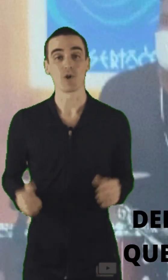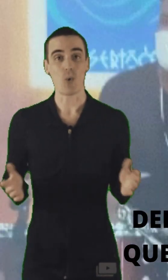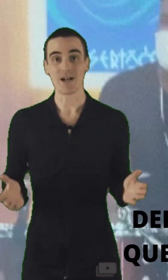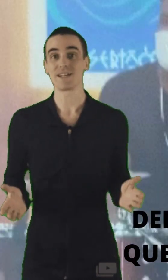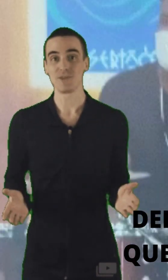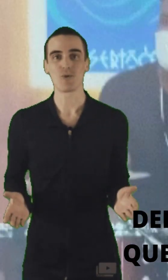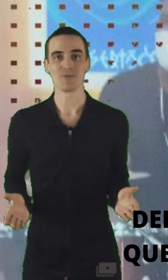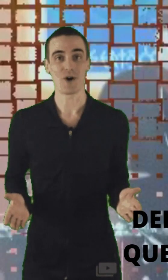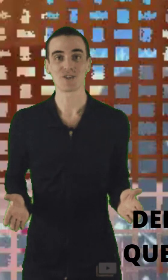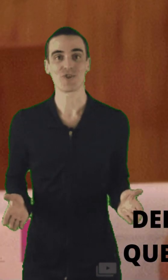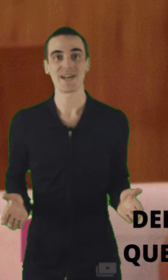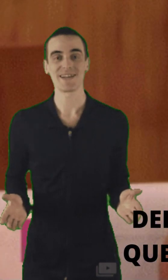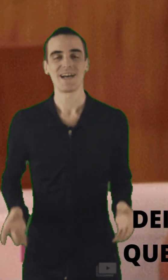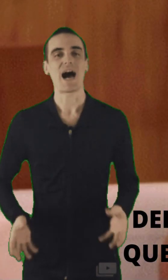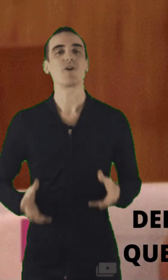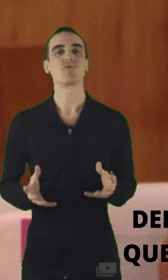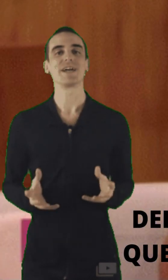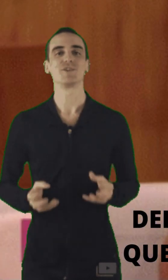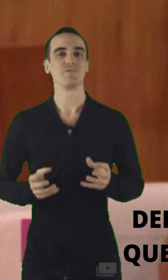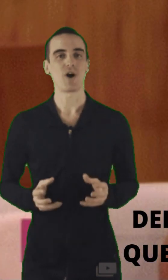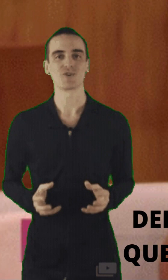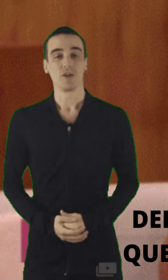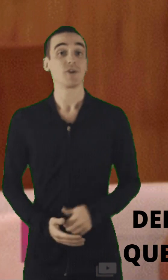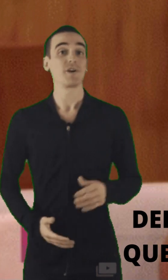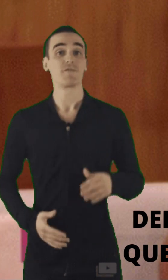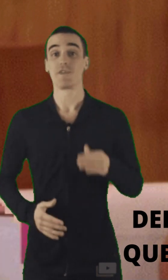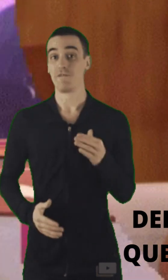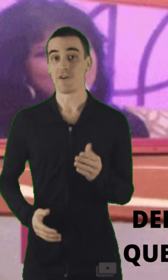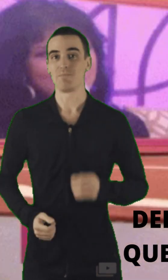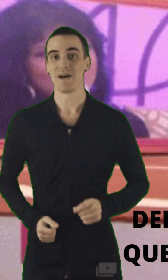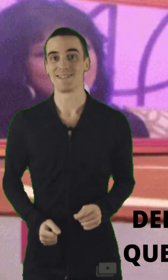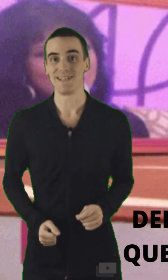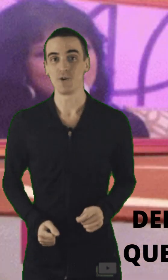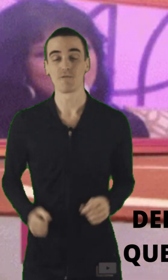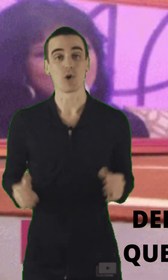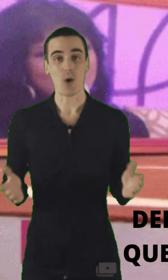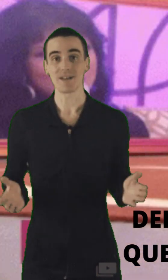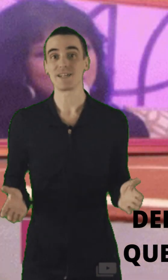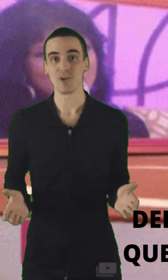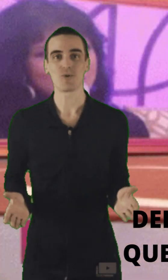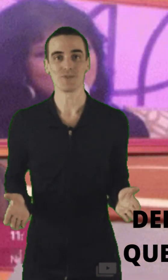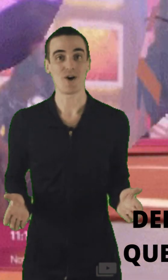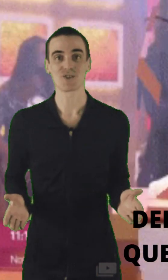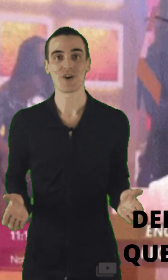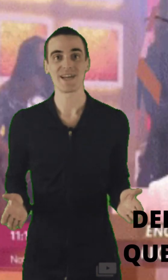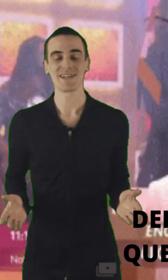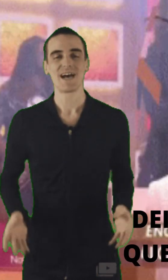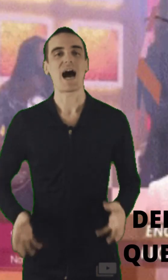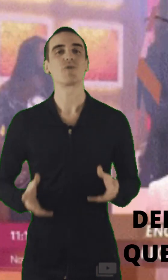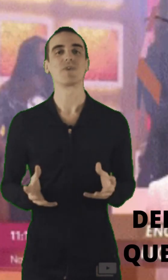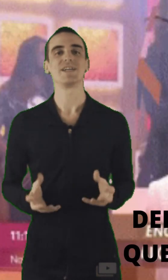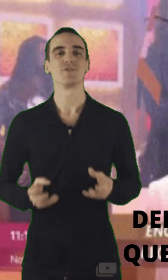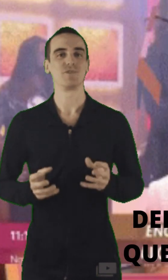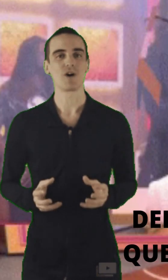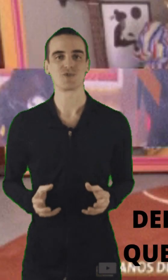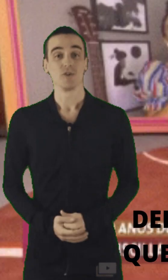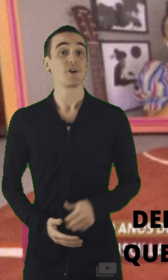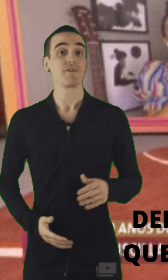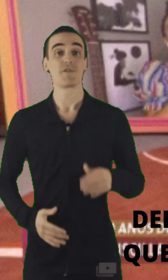Também teve a presença de Lázaro Ramos e Elizabeth Savala, relembrando suas participações no